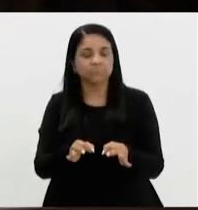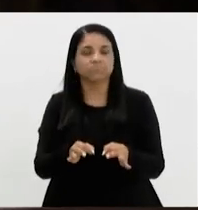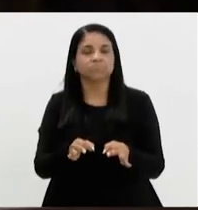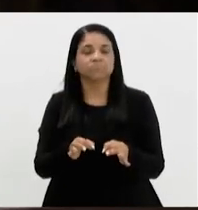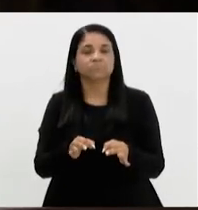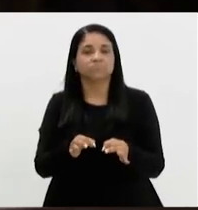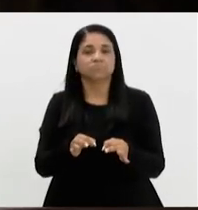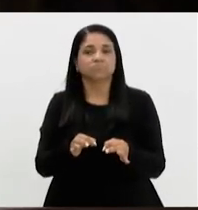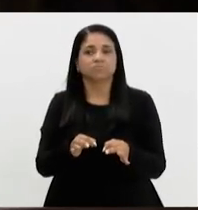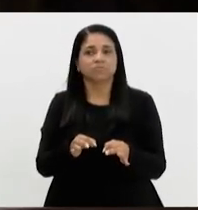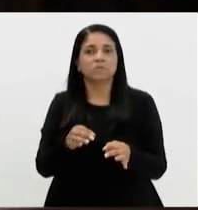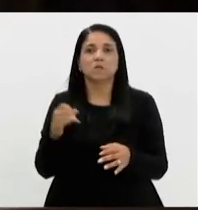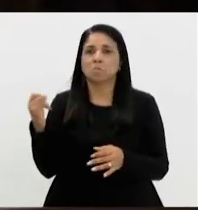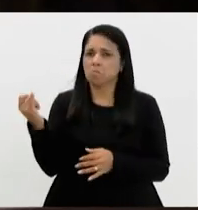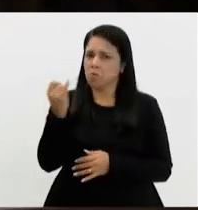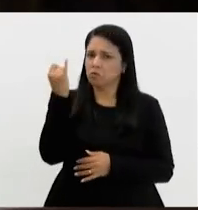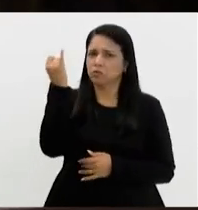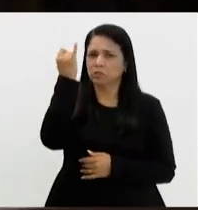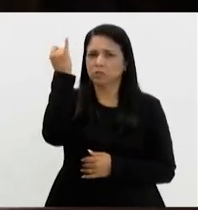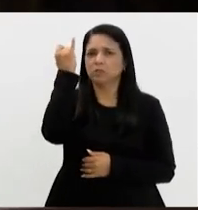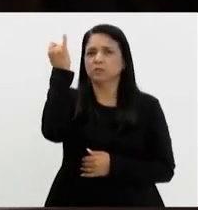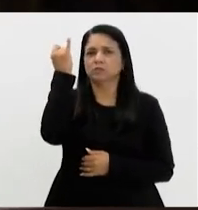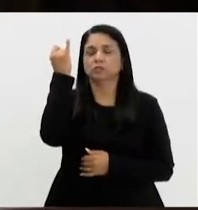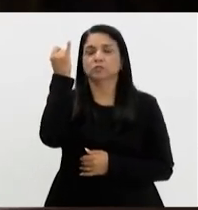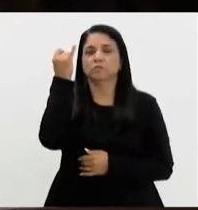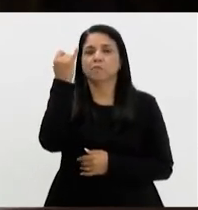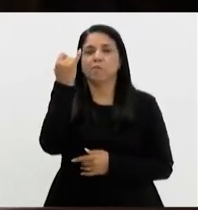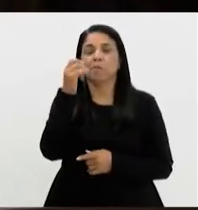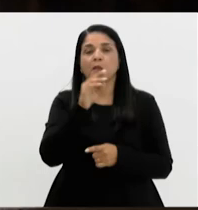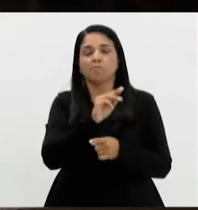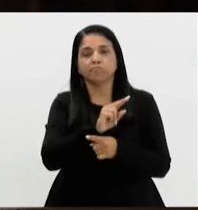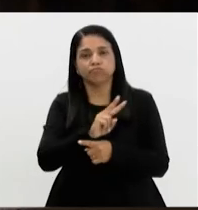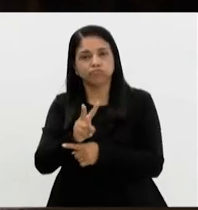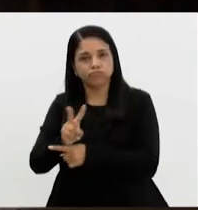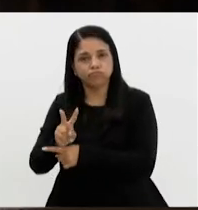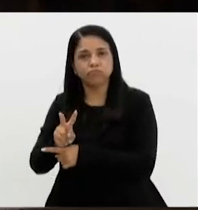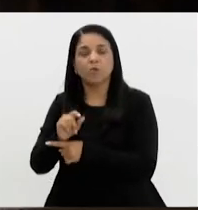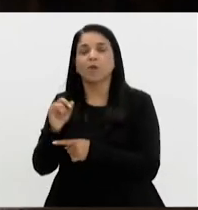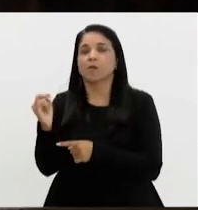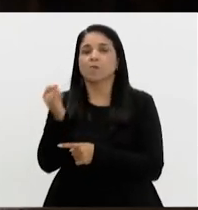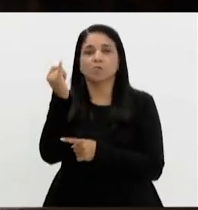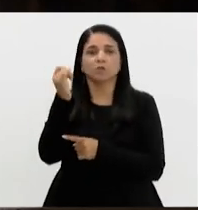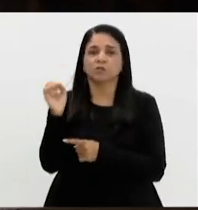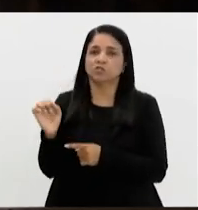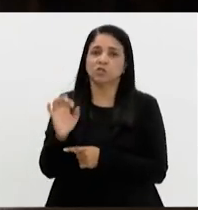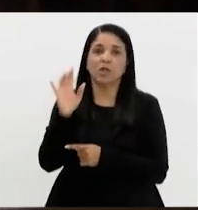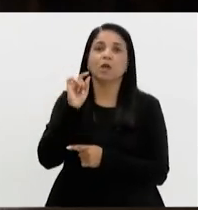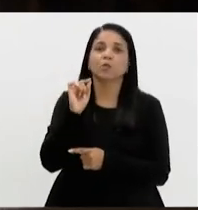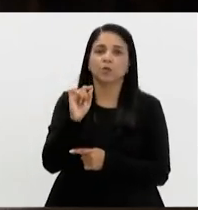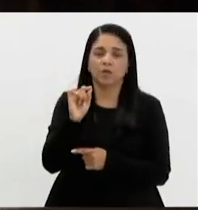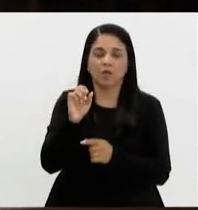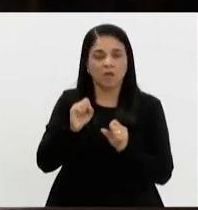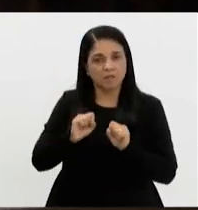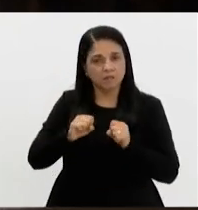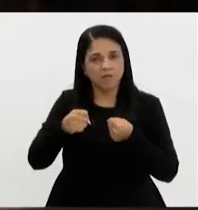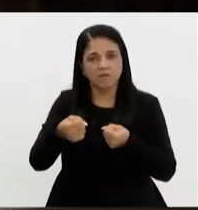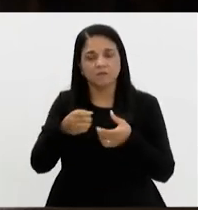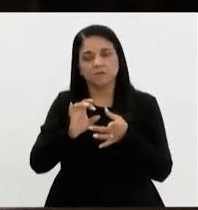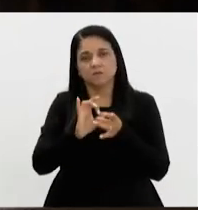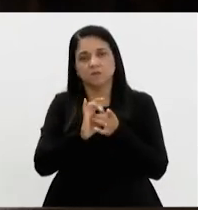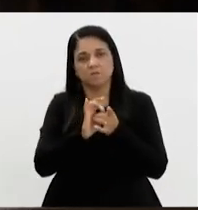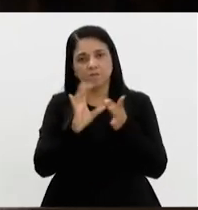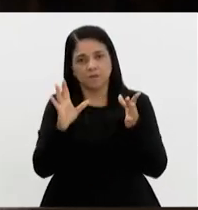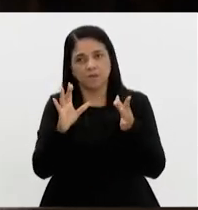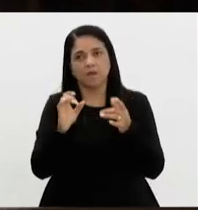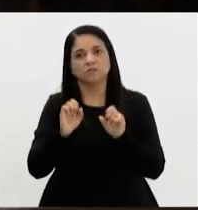um ão importante para preservar aquilo que talvez nós tenhamos mais caro que é a defesa da nossa liberdade